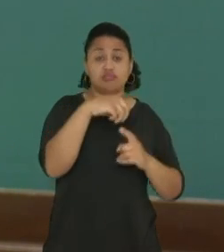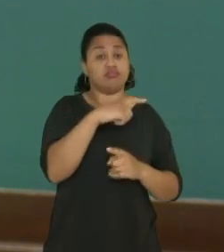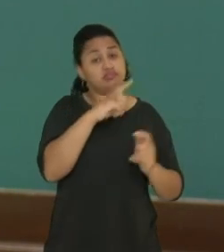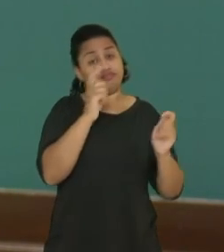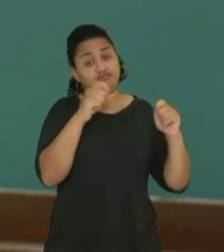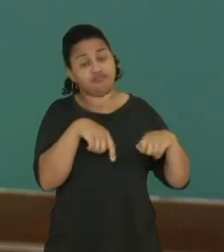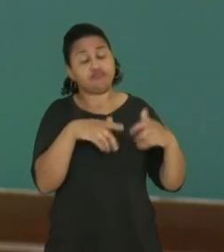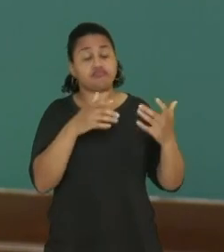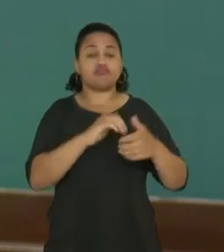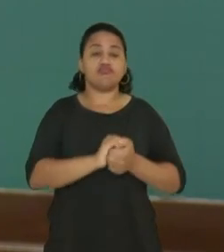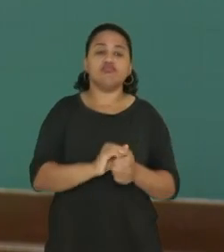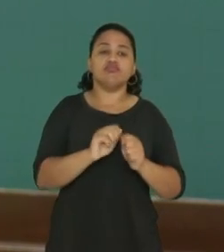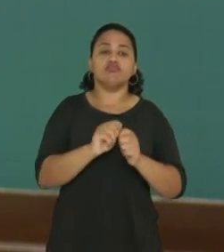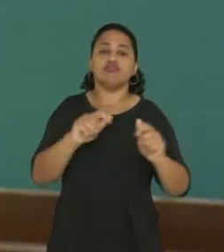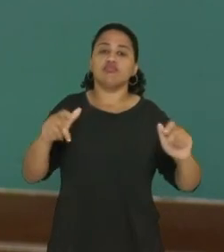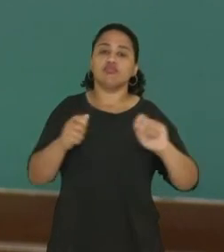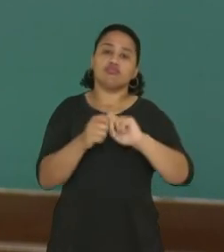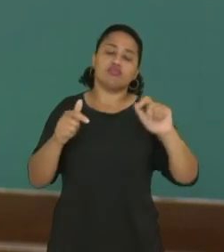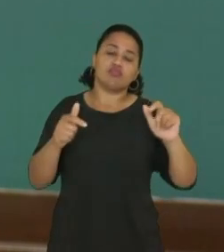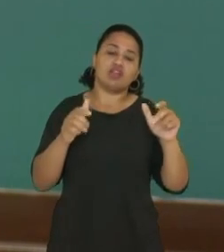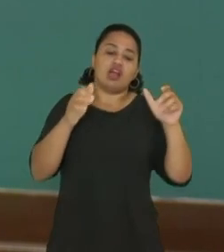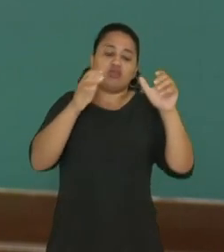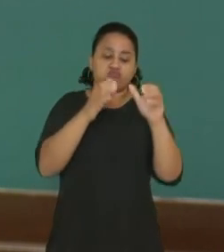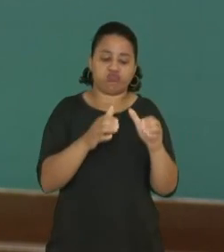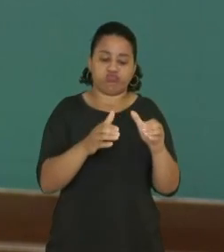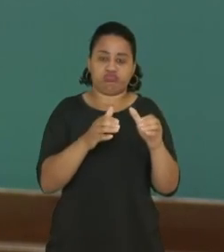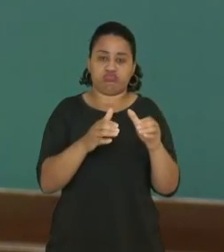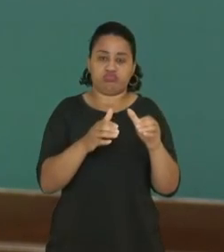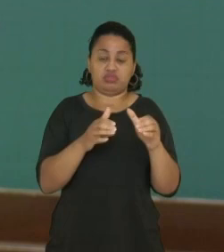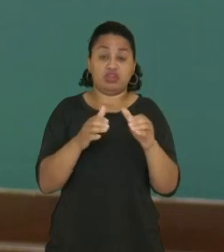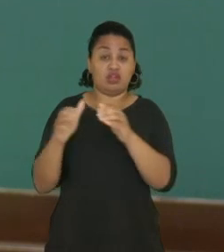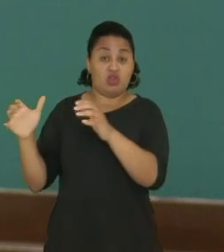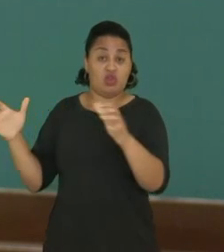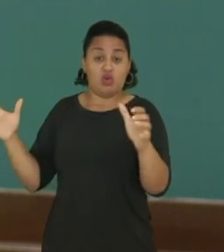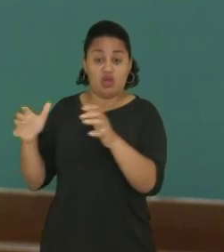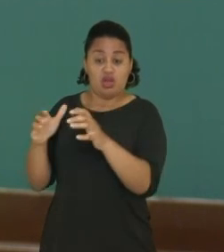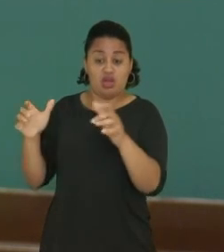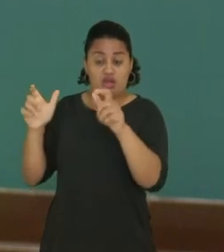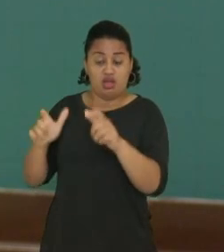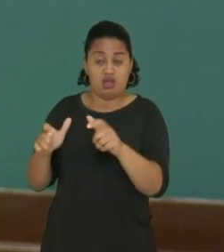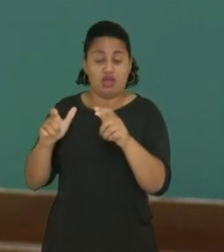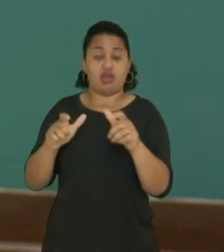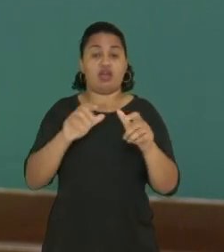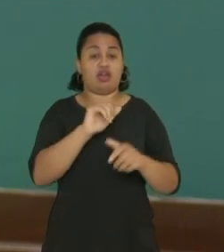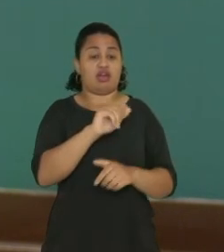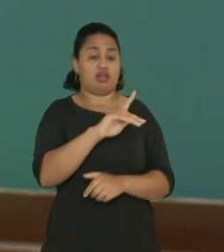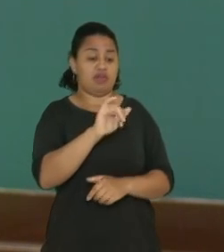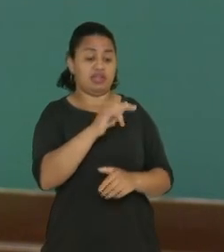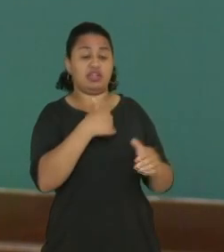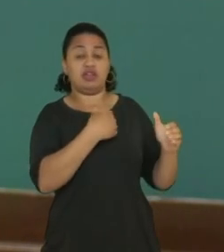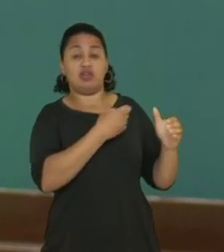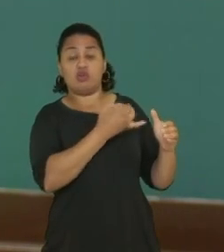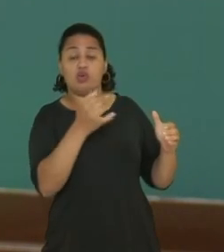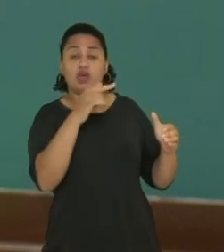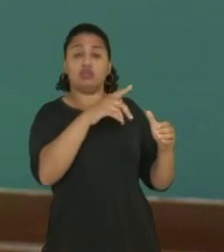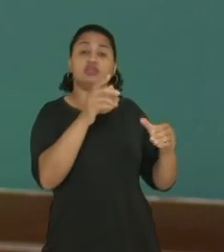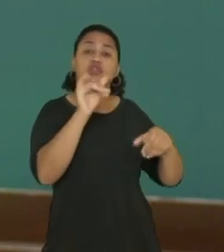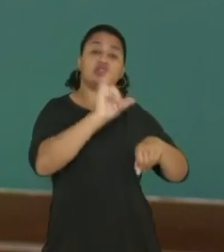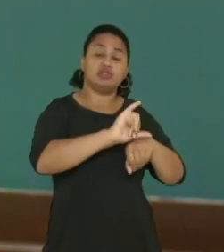lá, volume é relacionado com espaço. Capacidade é a capacidade que esse objeto tem